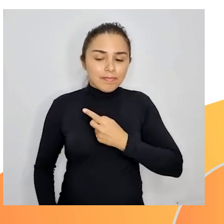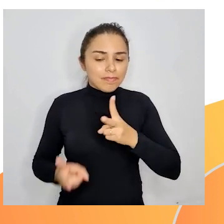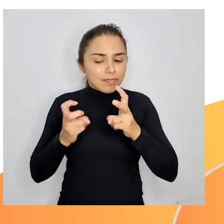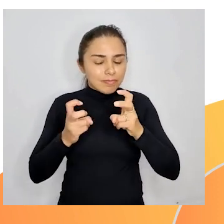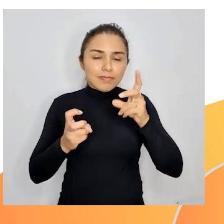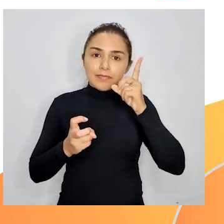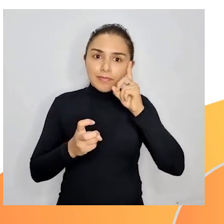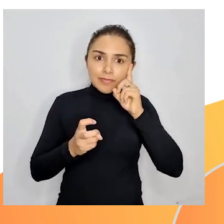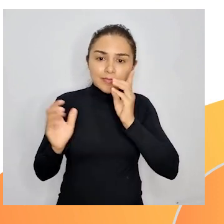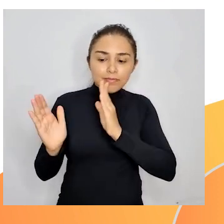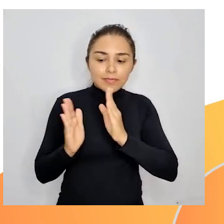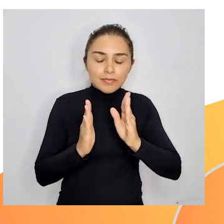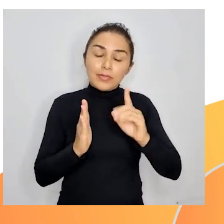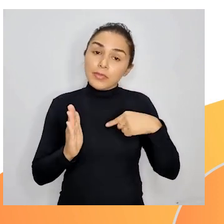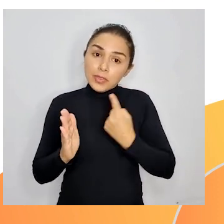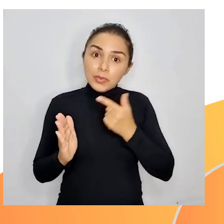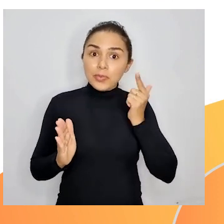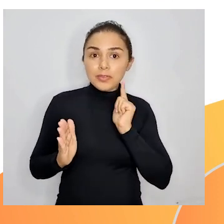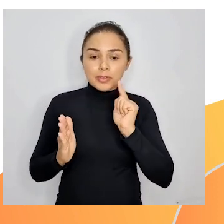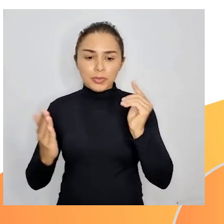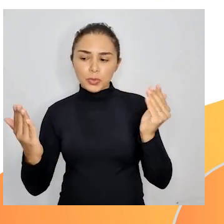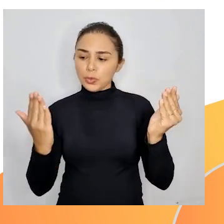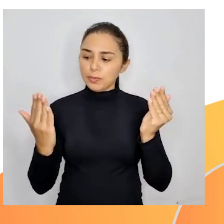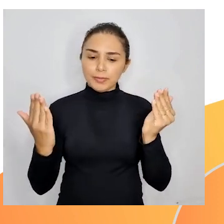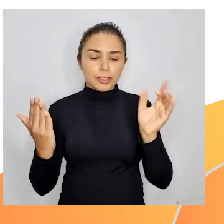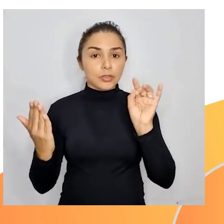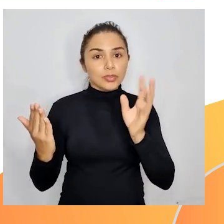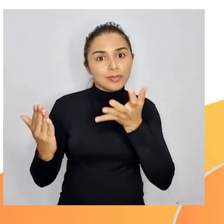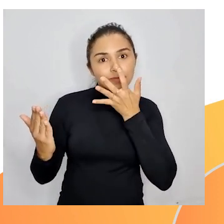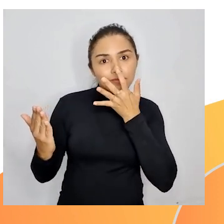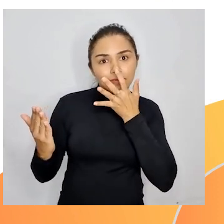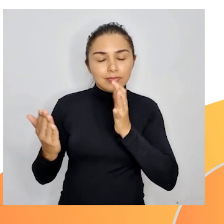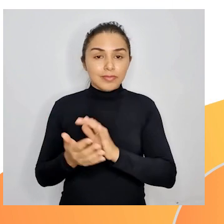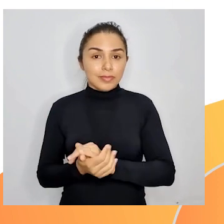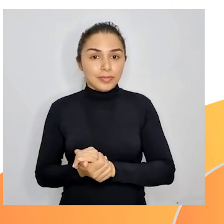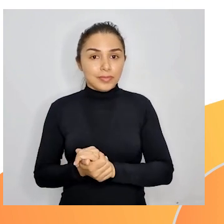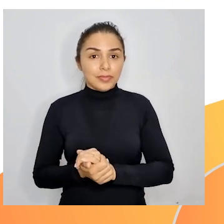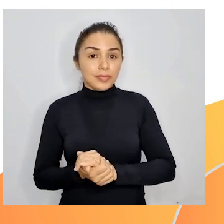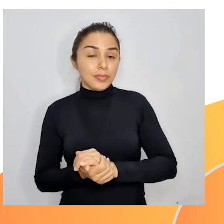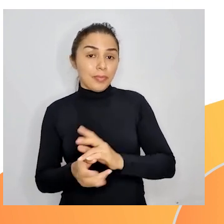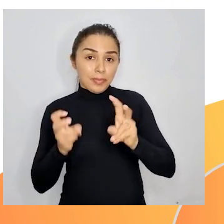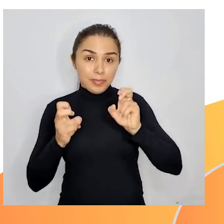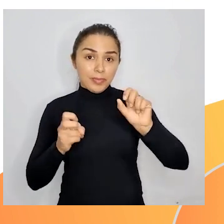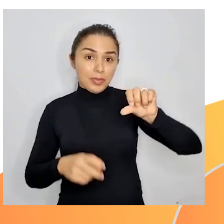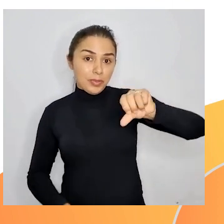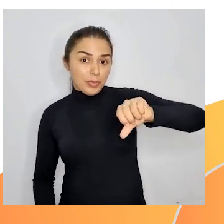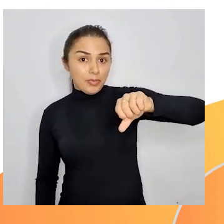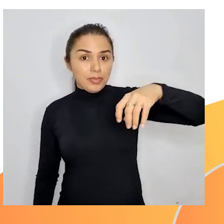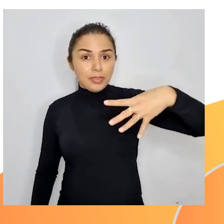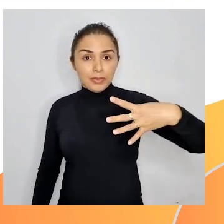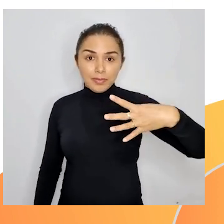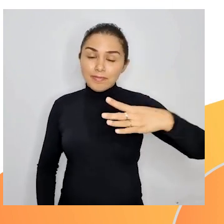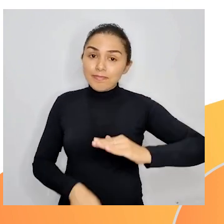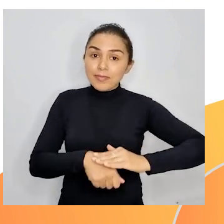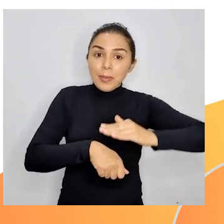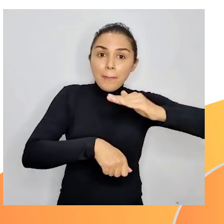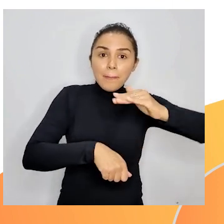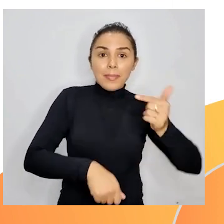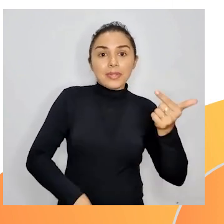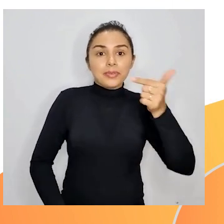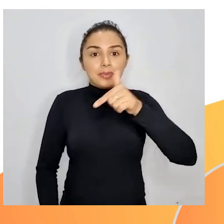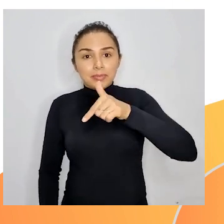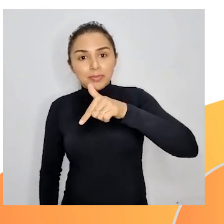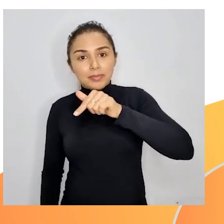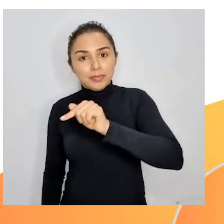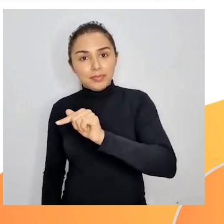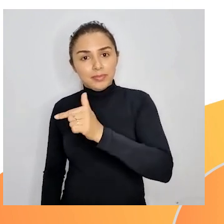né, de cabeça. O 94, obviamente, é maior do que o 72. Então, essa ideia